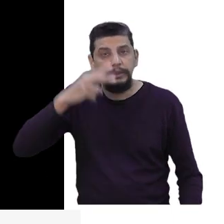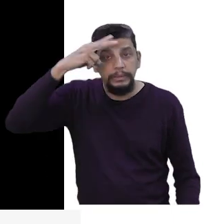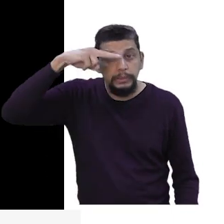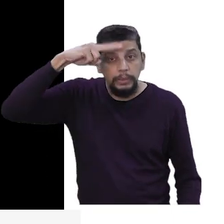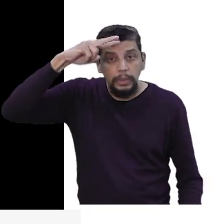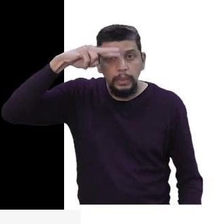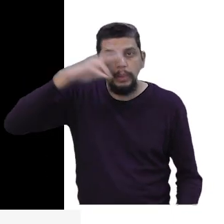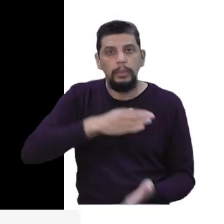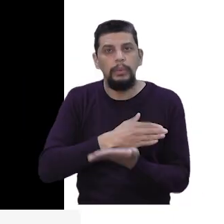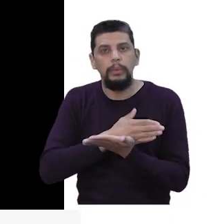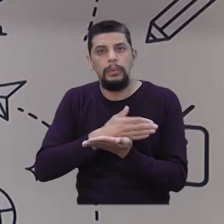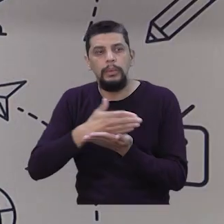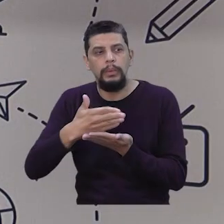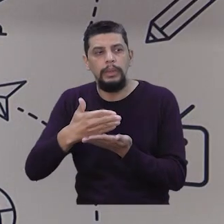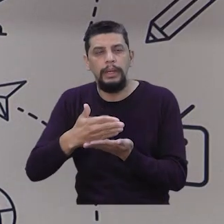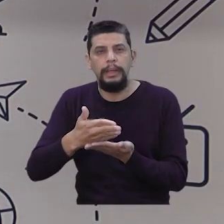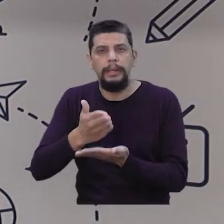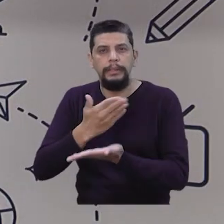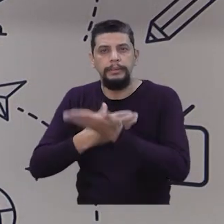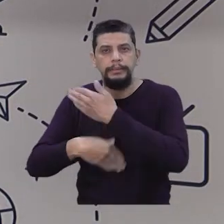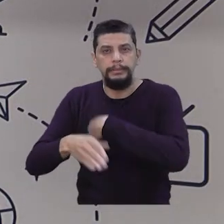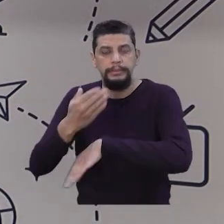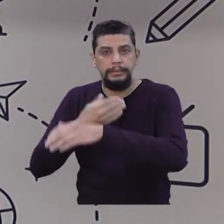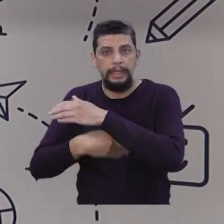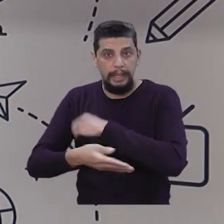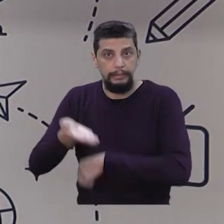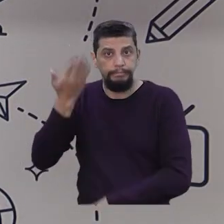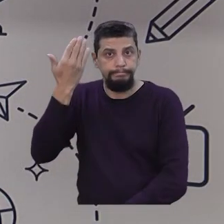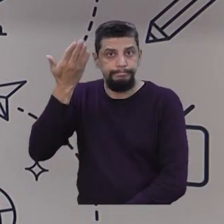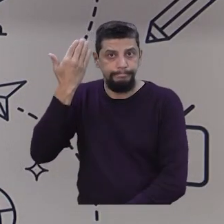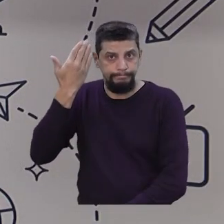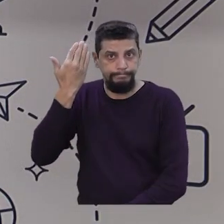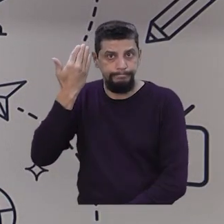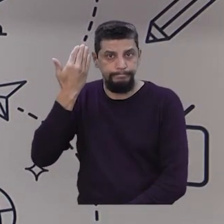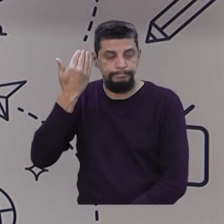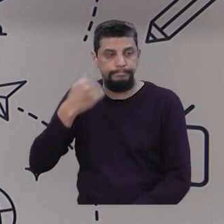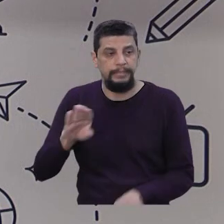das histórias começa com Era Uma Vez. E essa também.